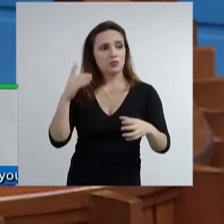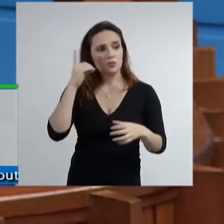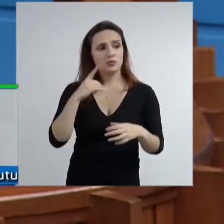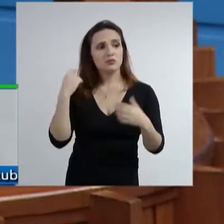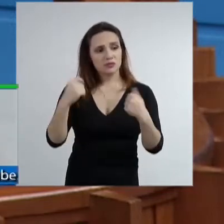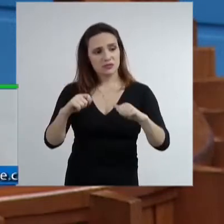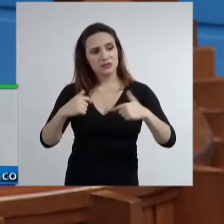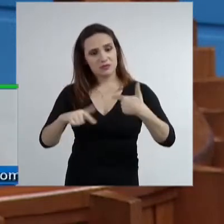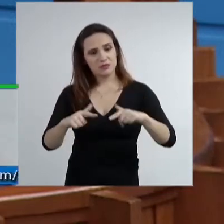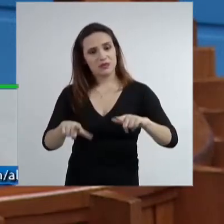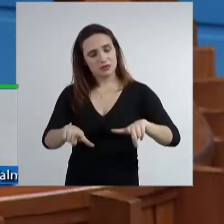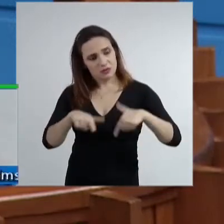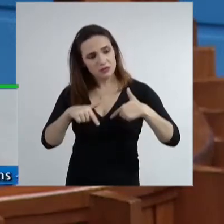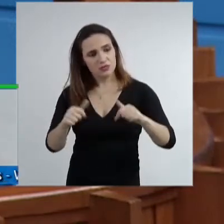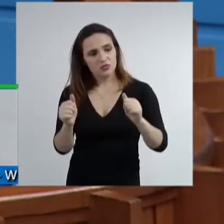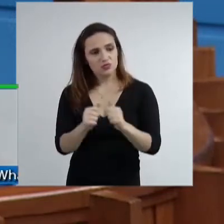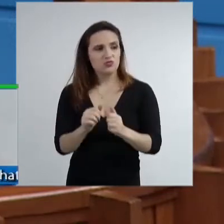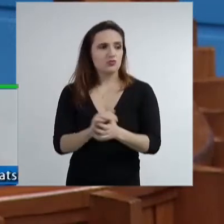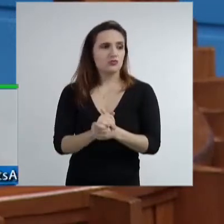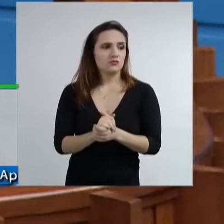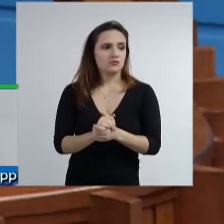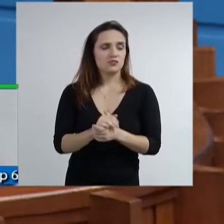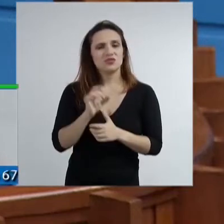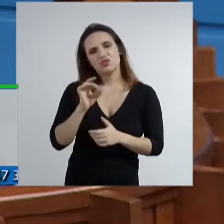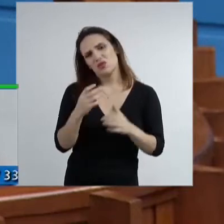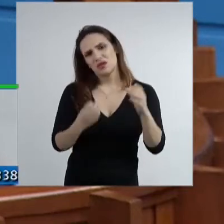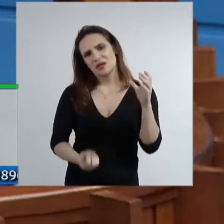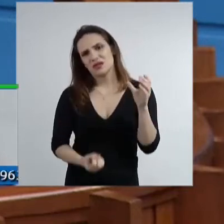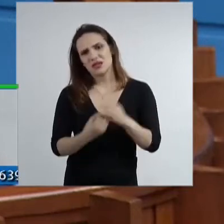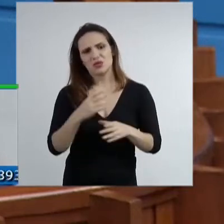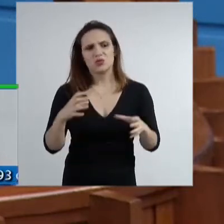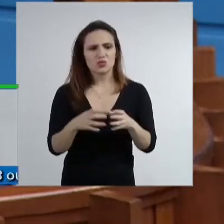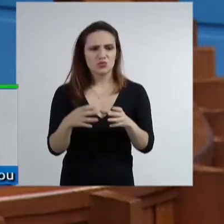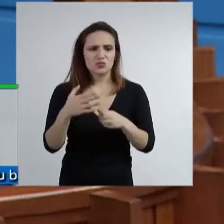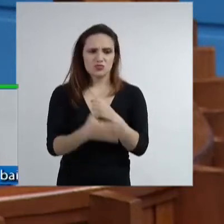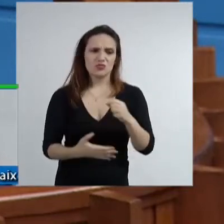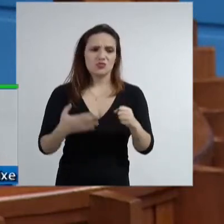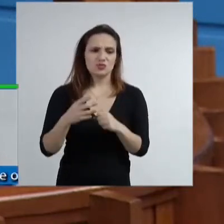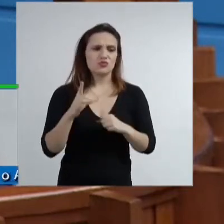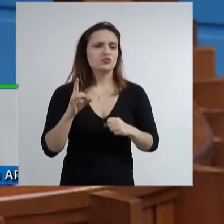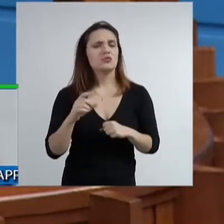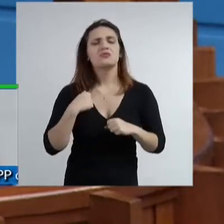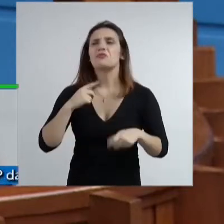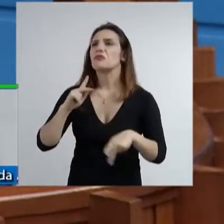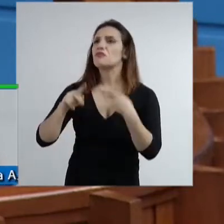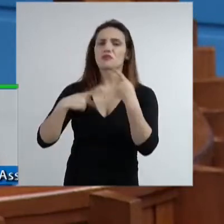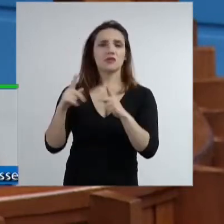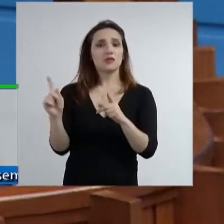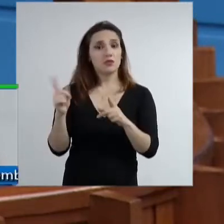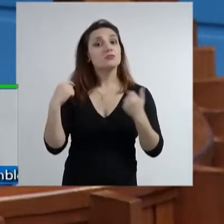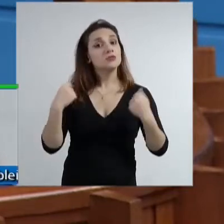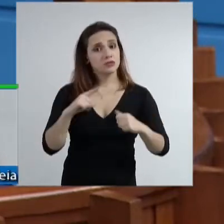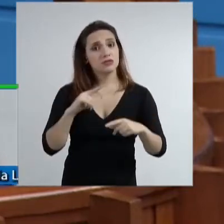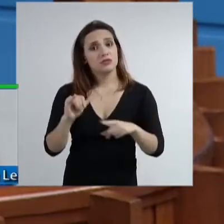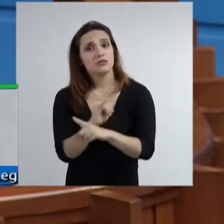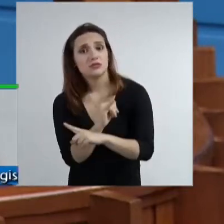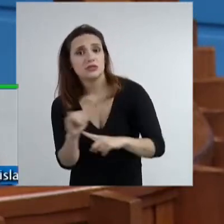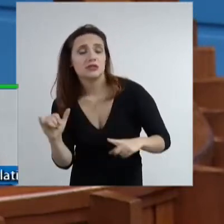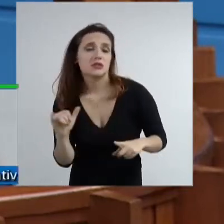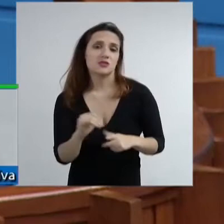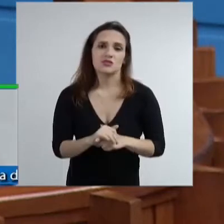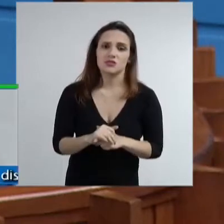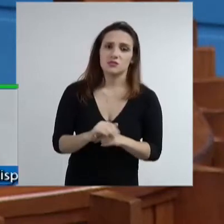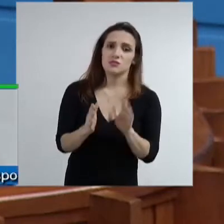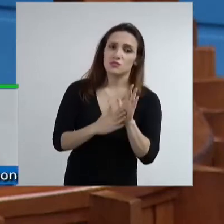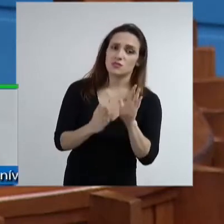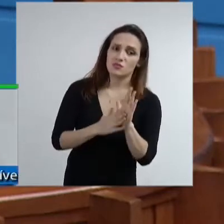sentido. Criação de uma frente parlamentar não pode ser apenas objeto de um discurso, mas de ações, e é isso que a gente